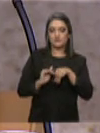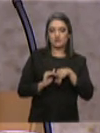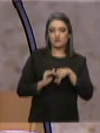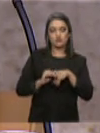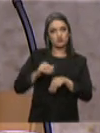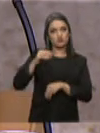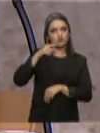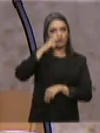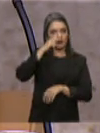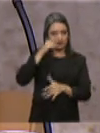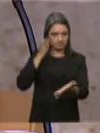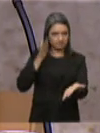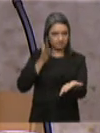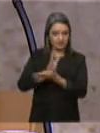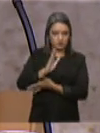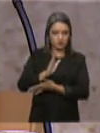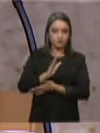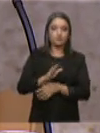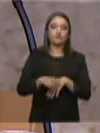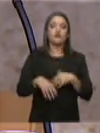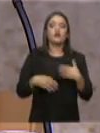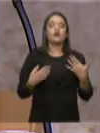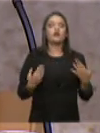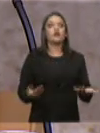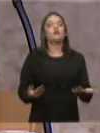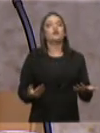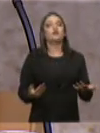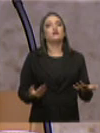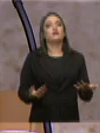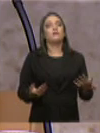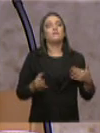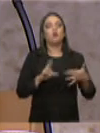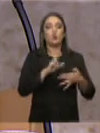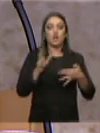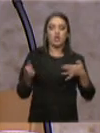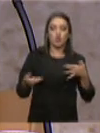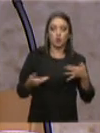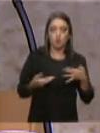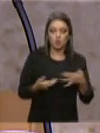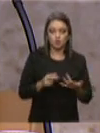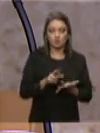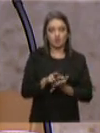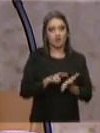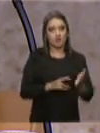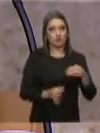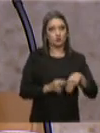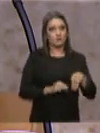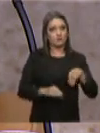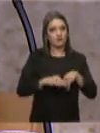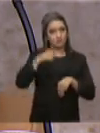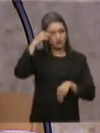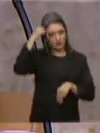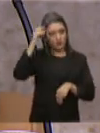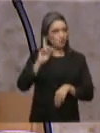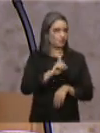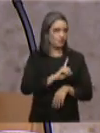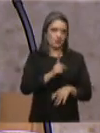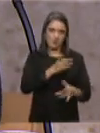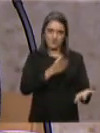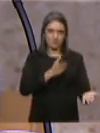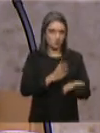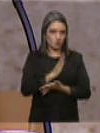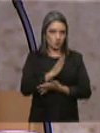Luiz Edson Fachin, ao desprovimento do recurso extraordinário relatado pelo ministro Luiz Roberto